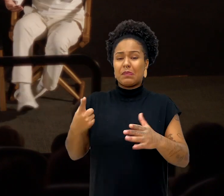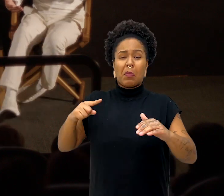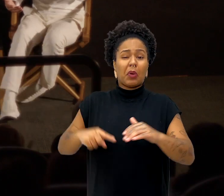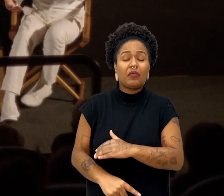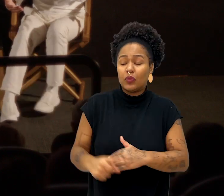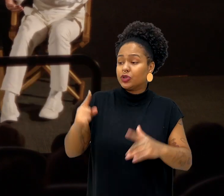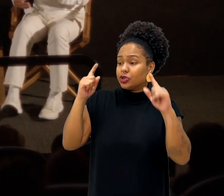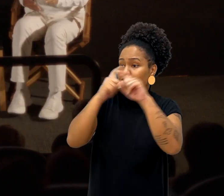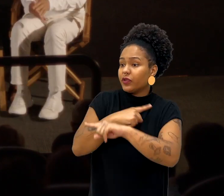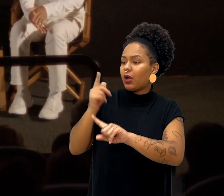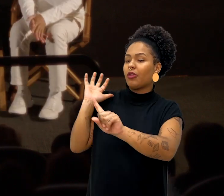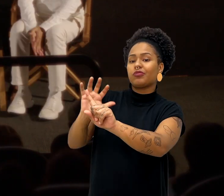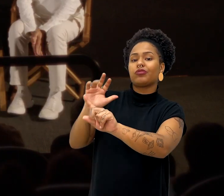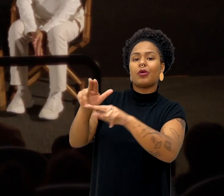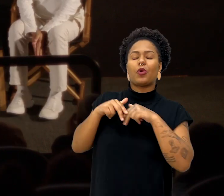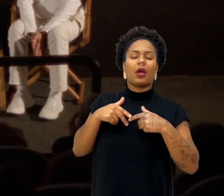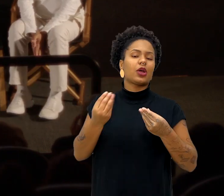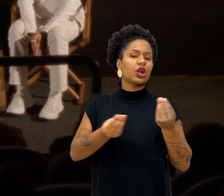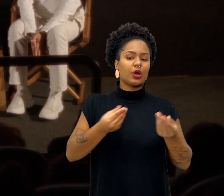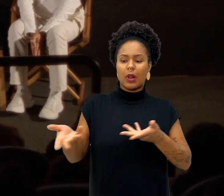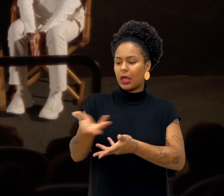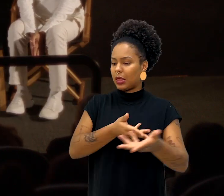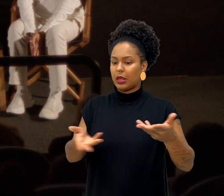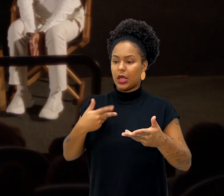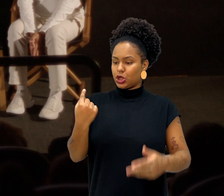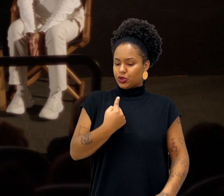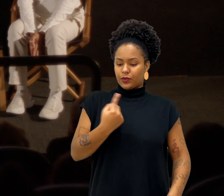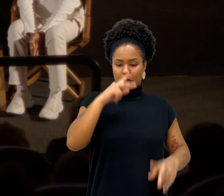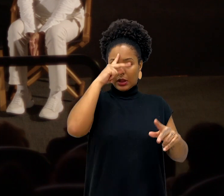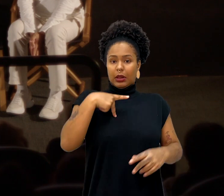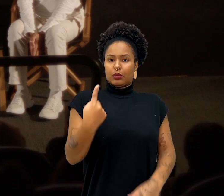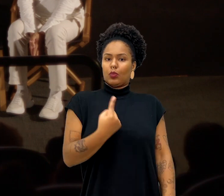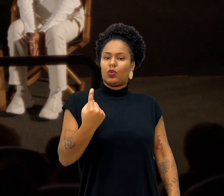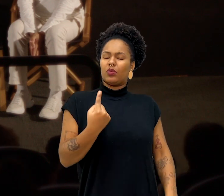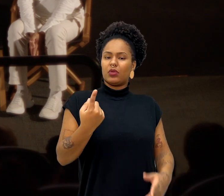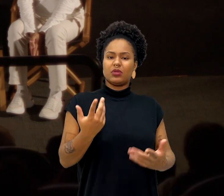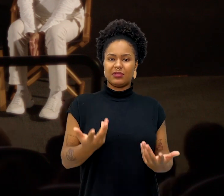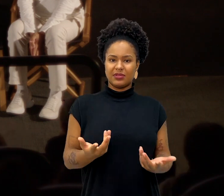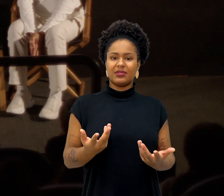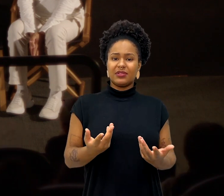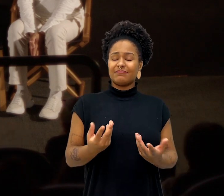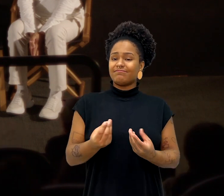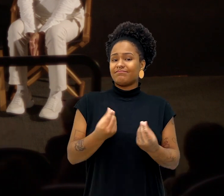profundo, influenciadas por essa dinâmica individualista do mundo, que